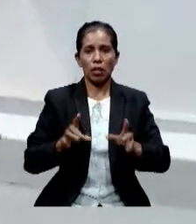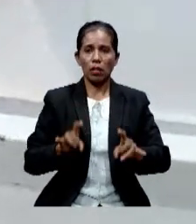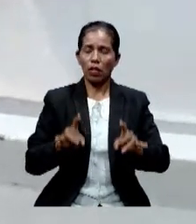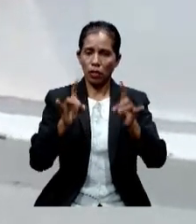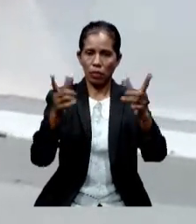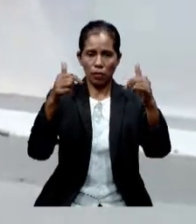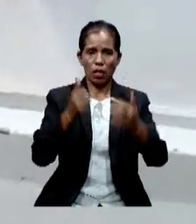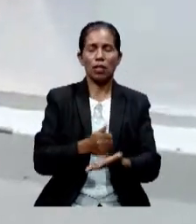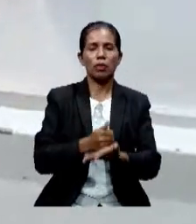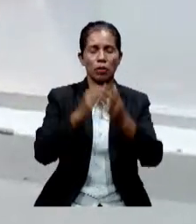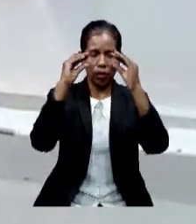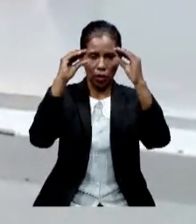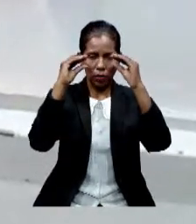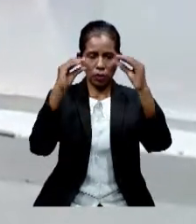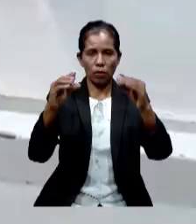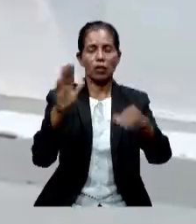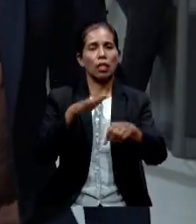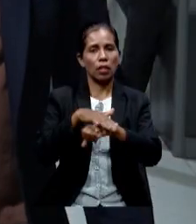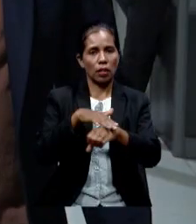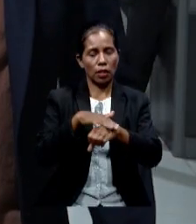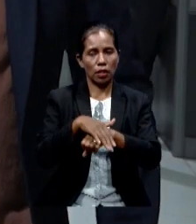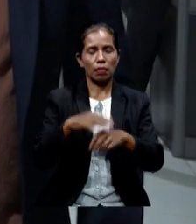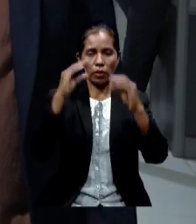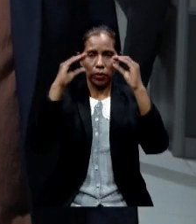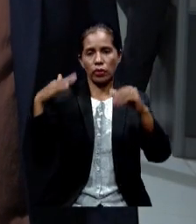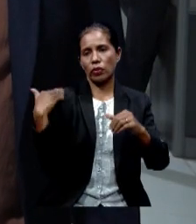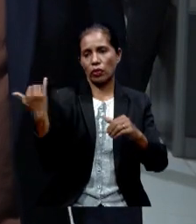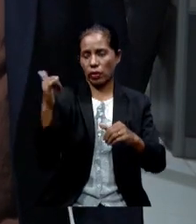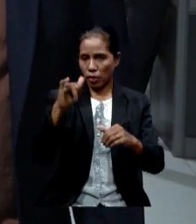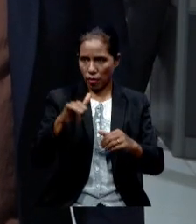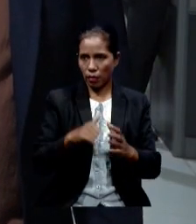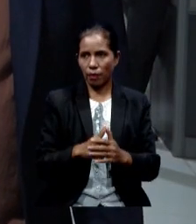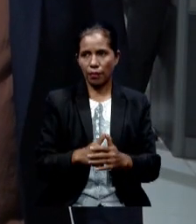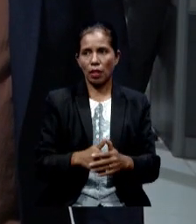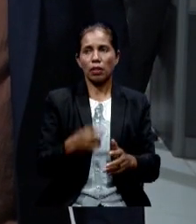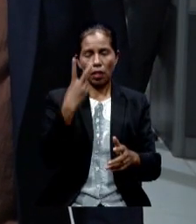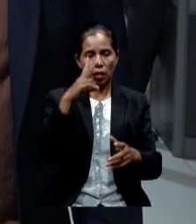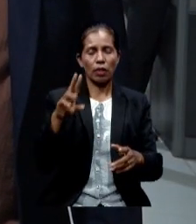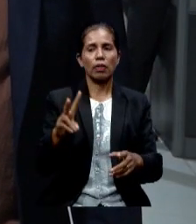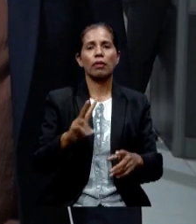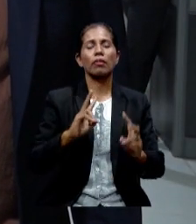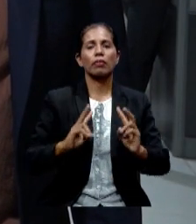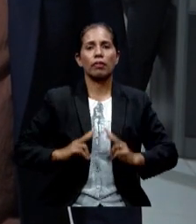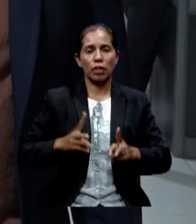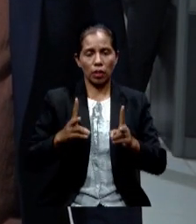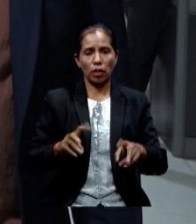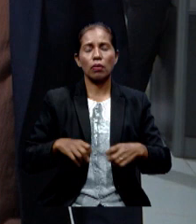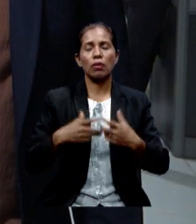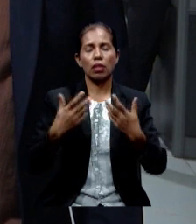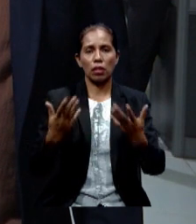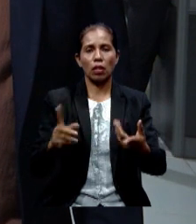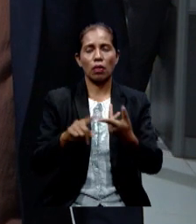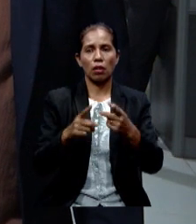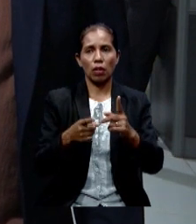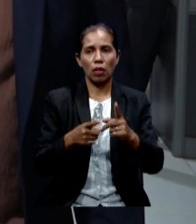mai ajuda a norin lian inglês, ba Zoven Sira. Para ter um ensaio veteranos, um ensaio macari e tenha malu veterano sira,